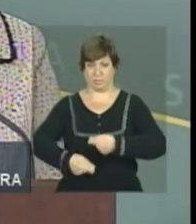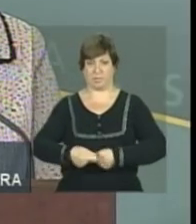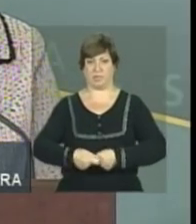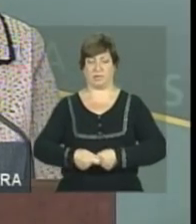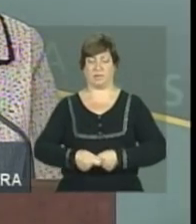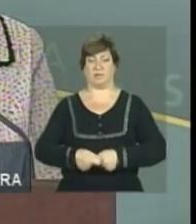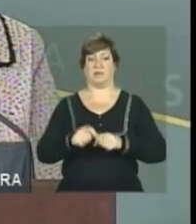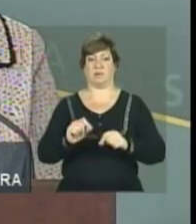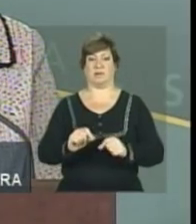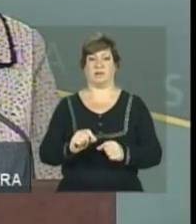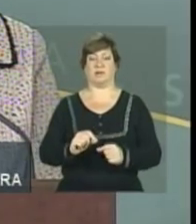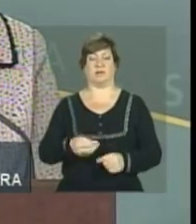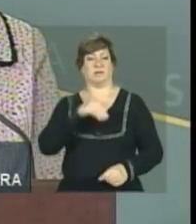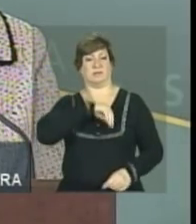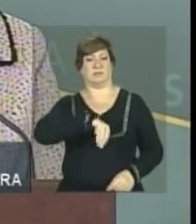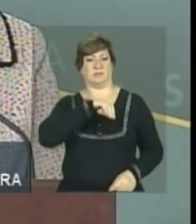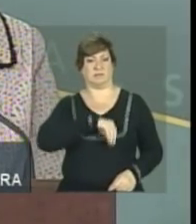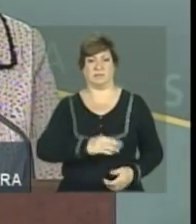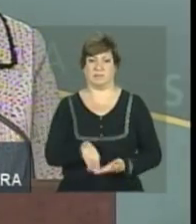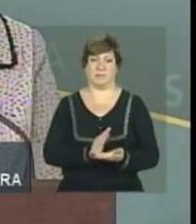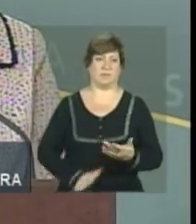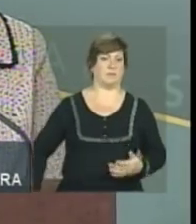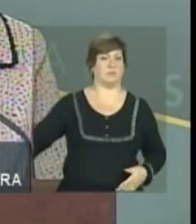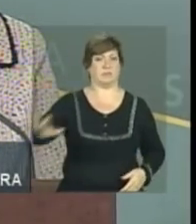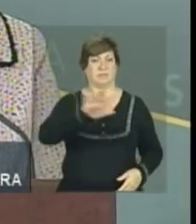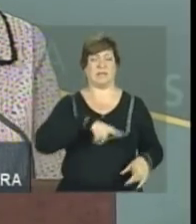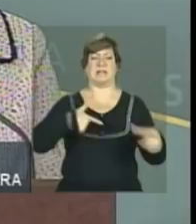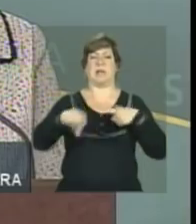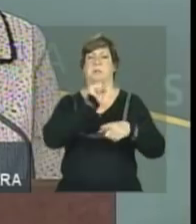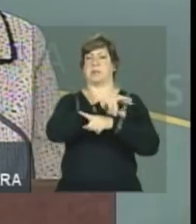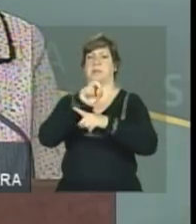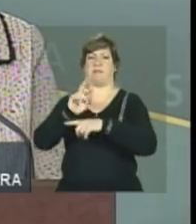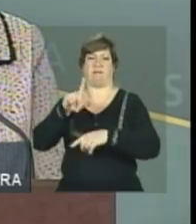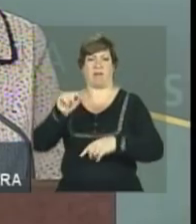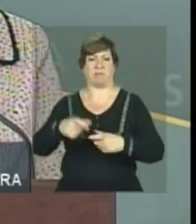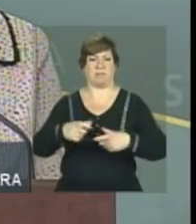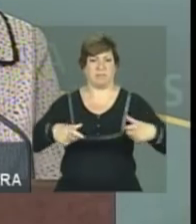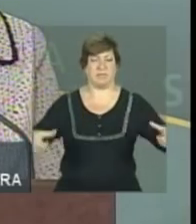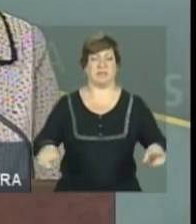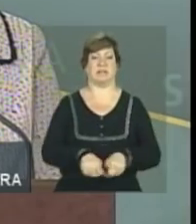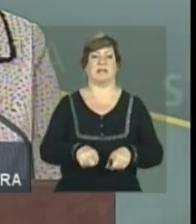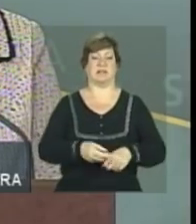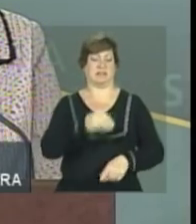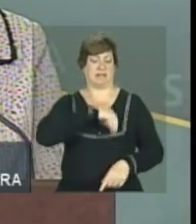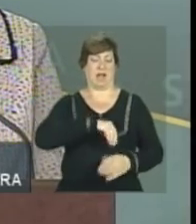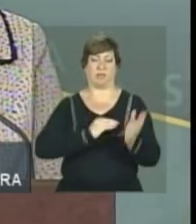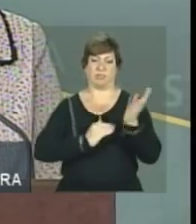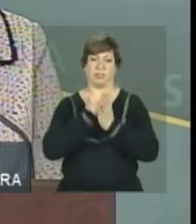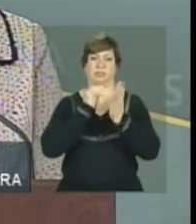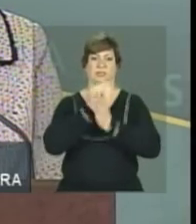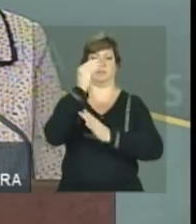a distribuição de renda, a geração de emprego, a ampliação dos salários e